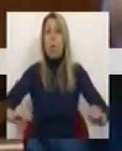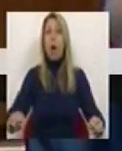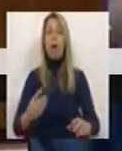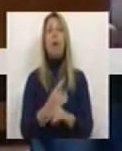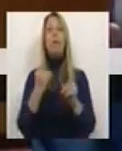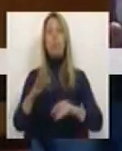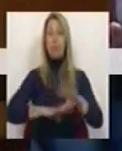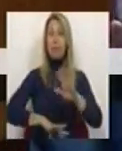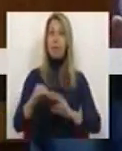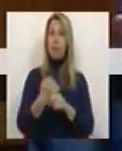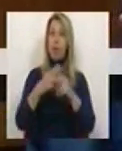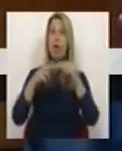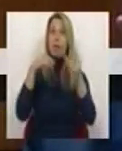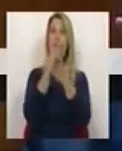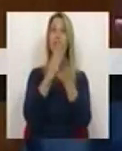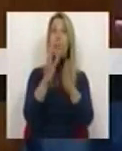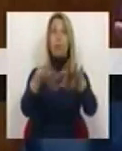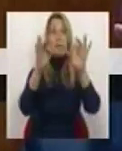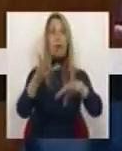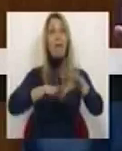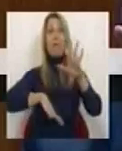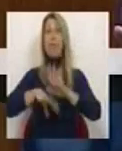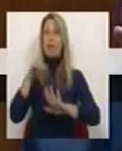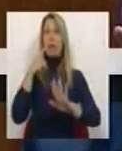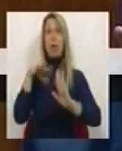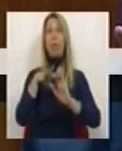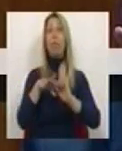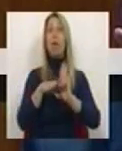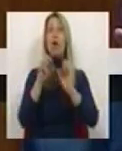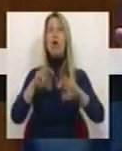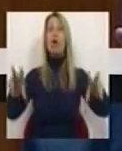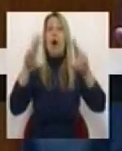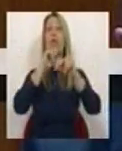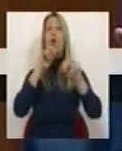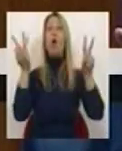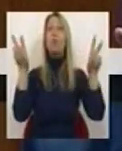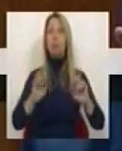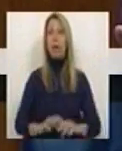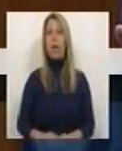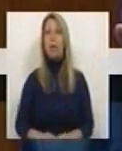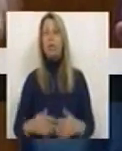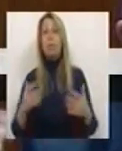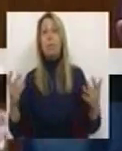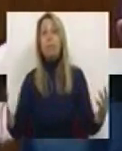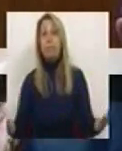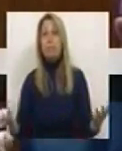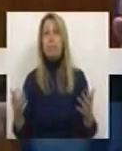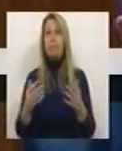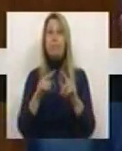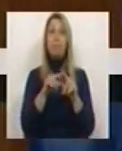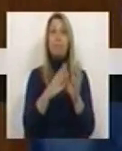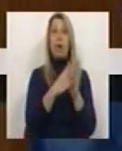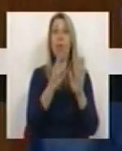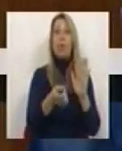obras nas escolas foi mesmo que fizeram sobre as novas oportunidades. Com a água foi o menino e nem aquele